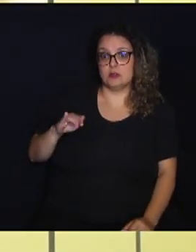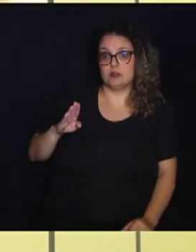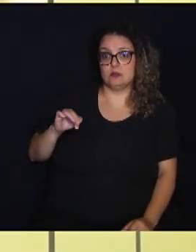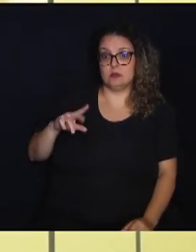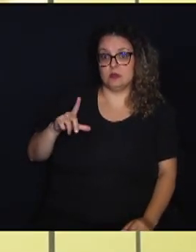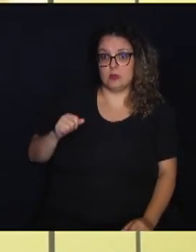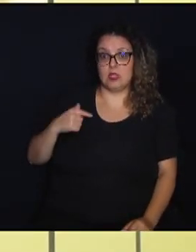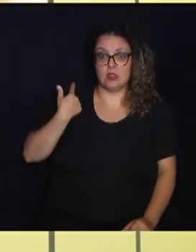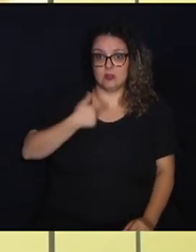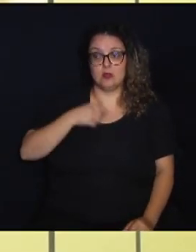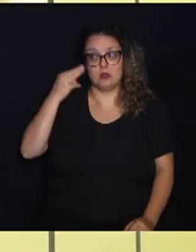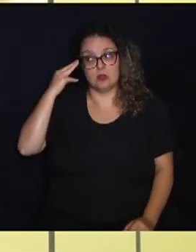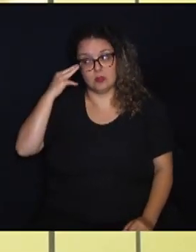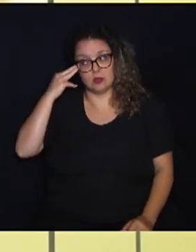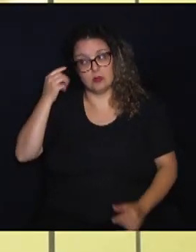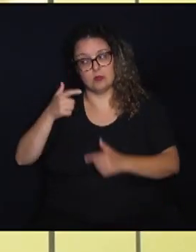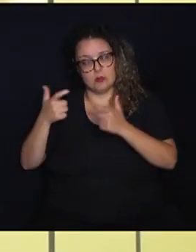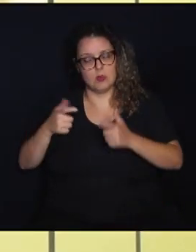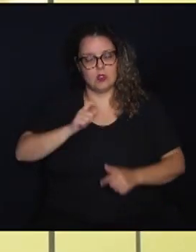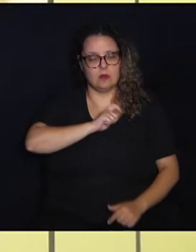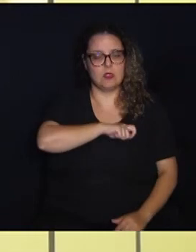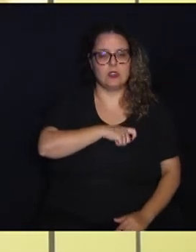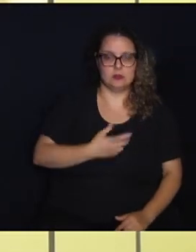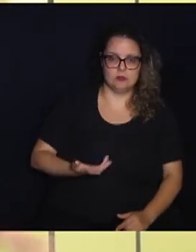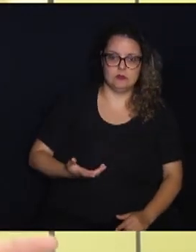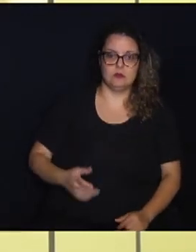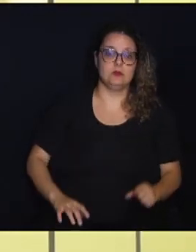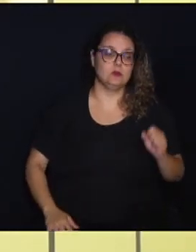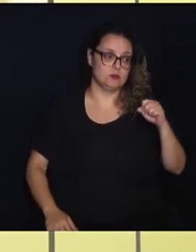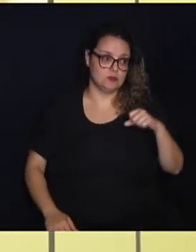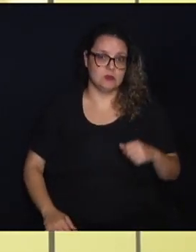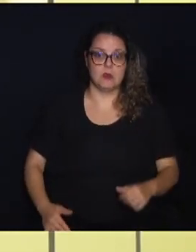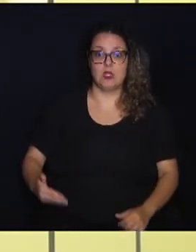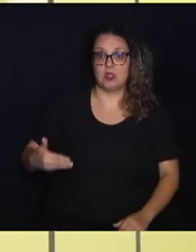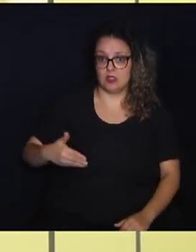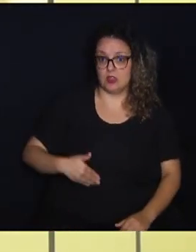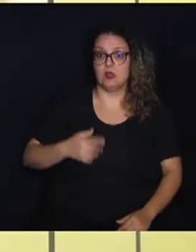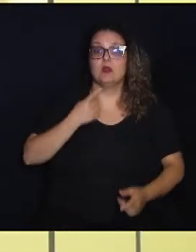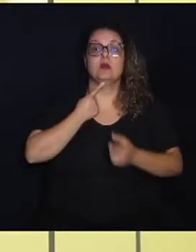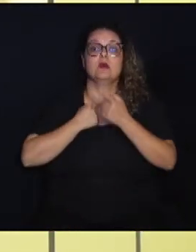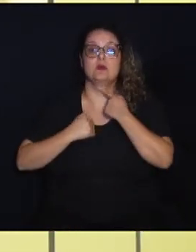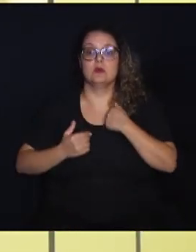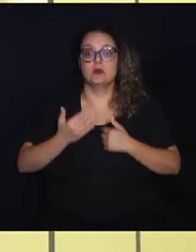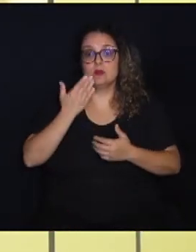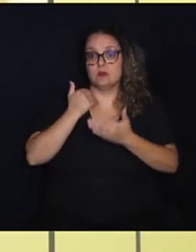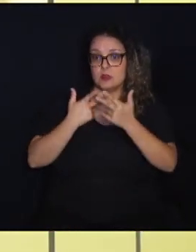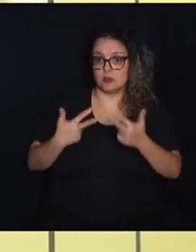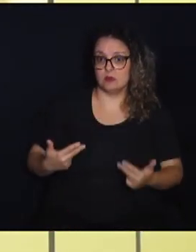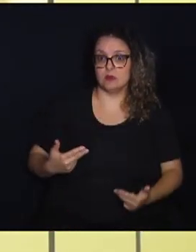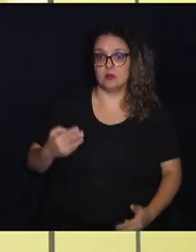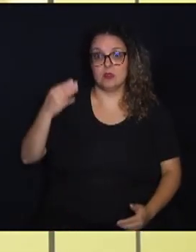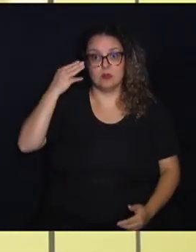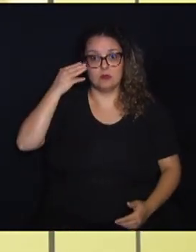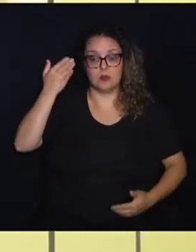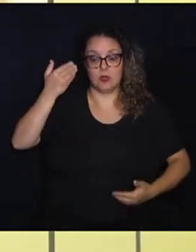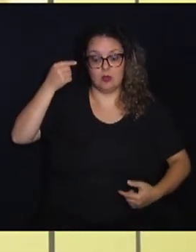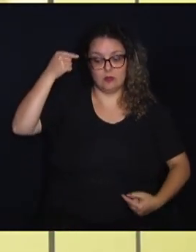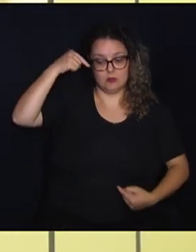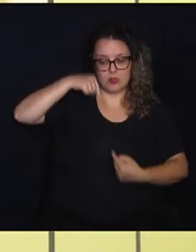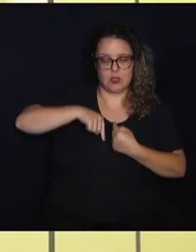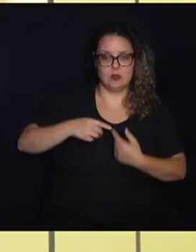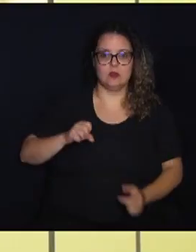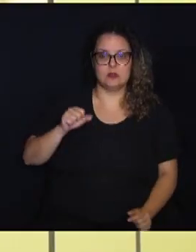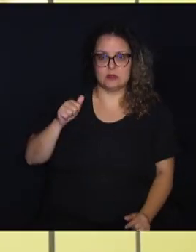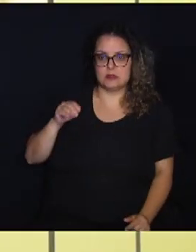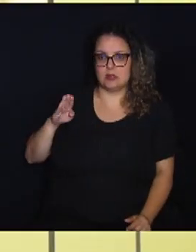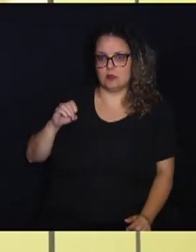Nossa mente é o nosso maior vilão, né? Tá. E aí vem a questão da fome, da vontade de comer. A nossa mente falando com a gente, nos sabotando o tempo